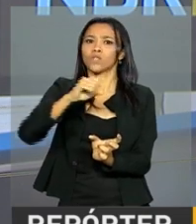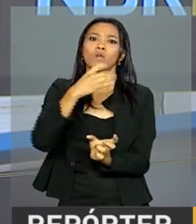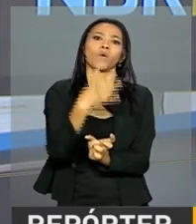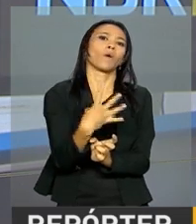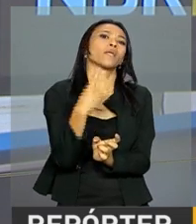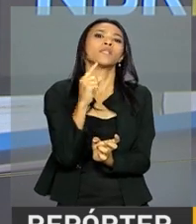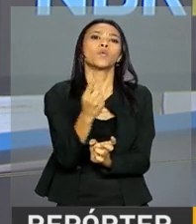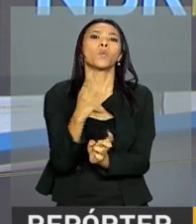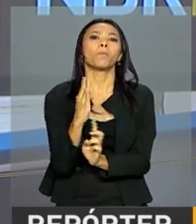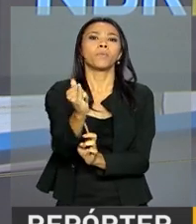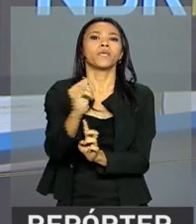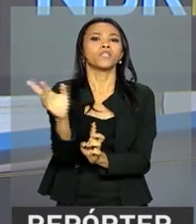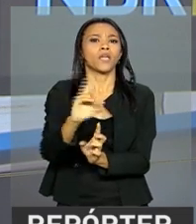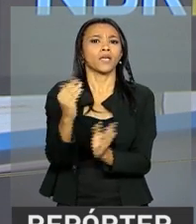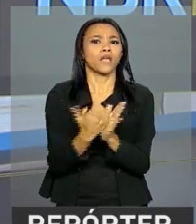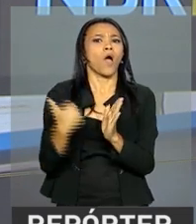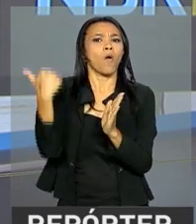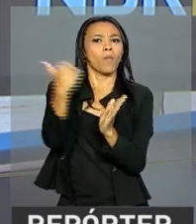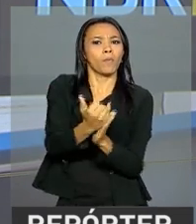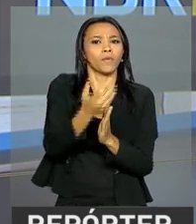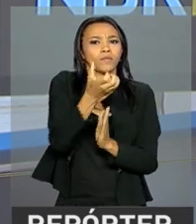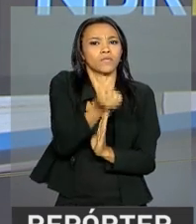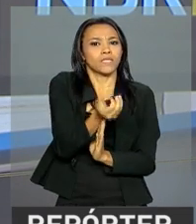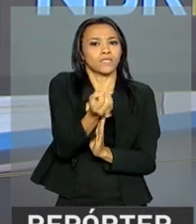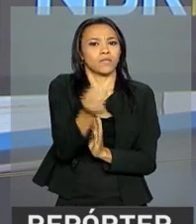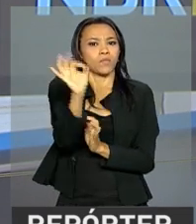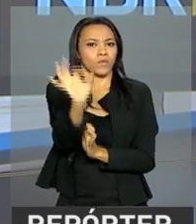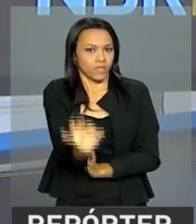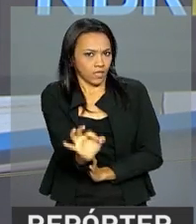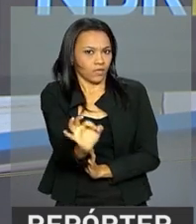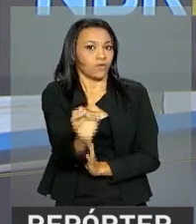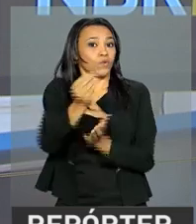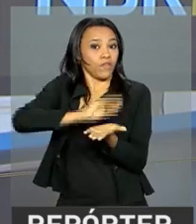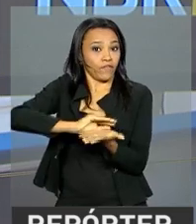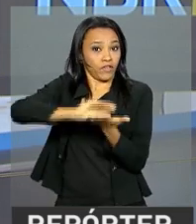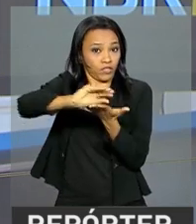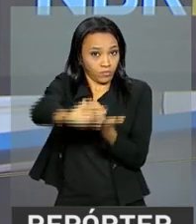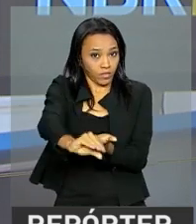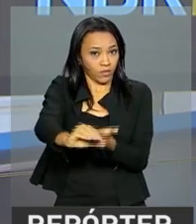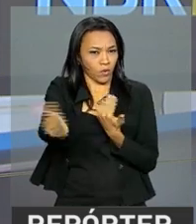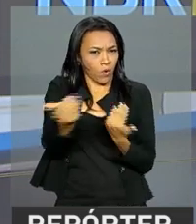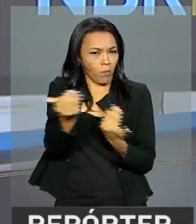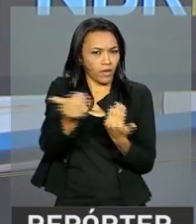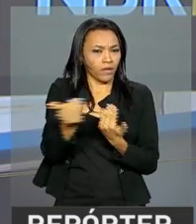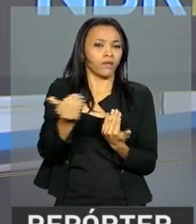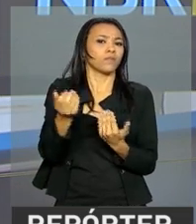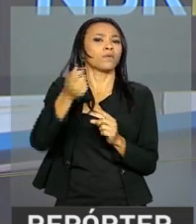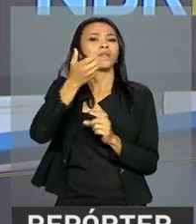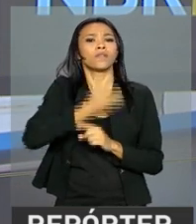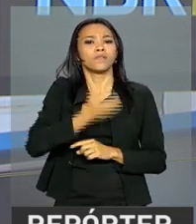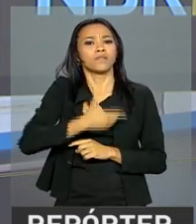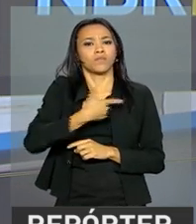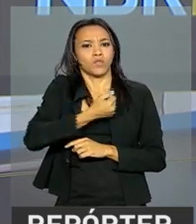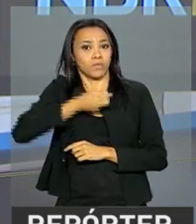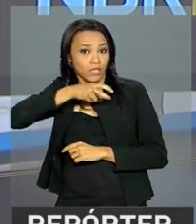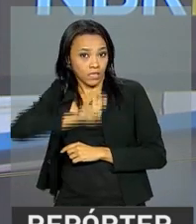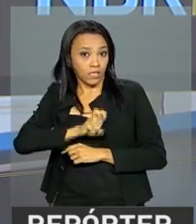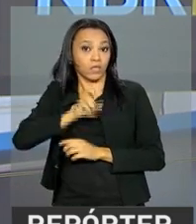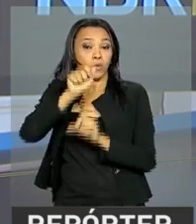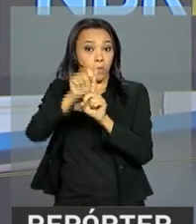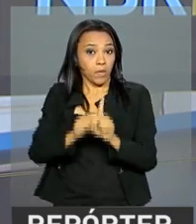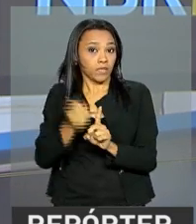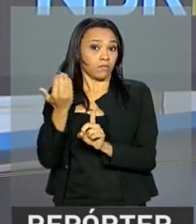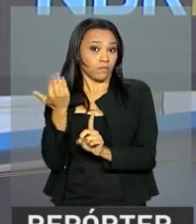bilhões um aumento de mais de 60% nos investimentos em relação a Dezembro de 2015 só no mês